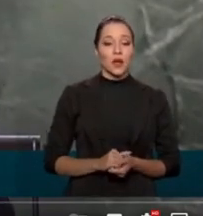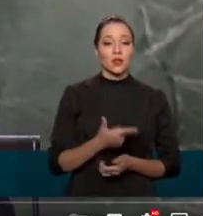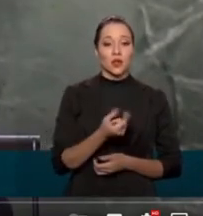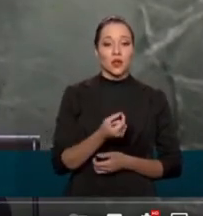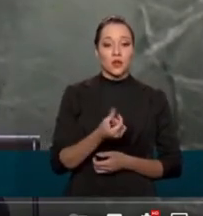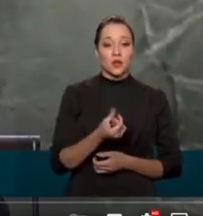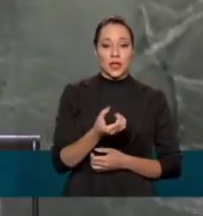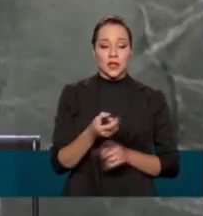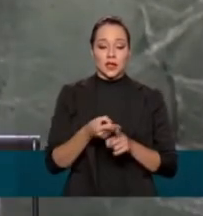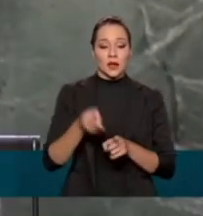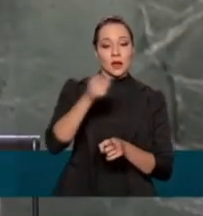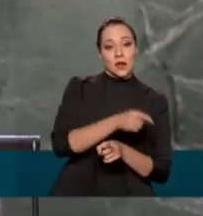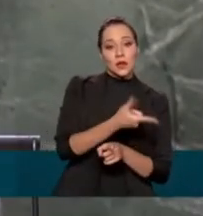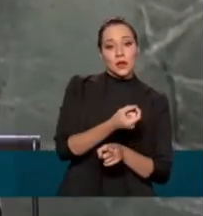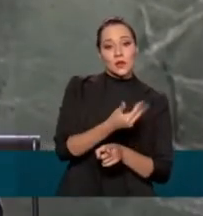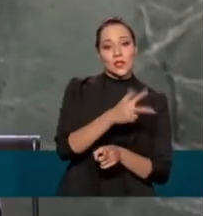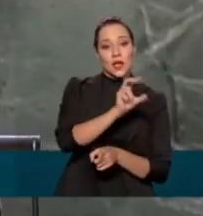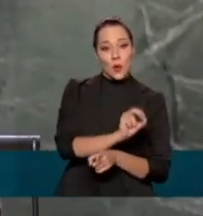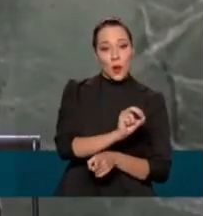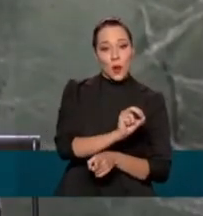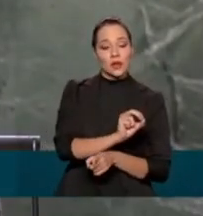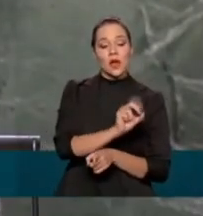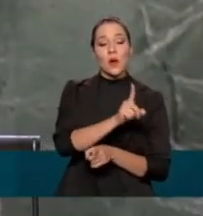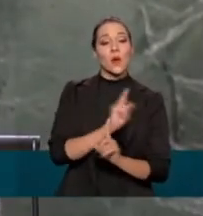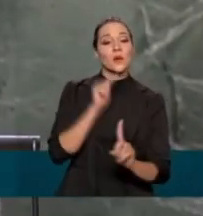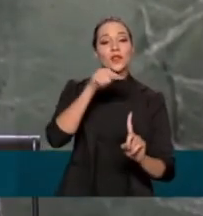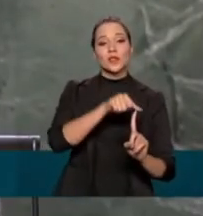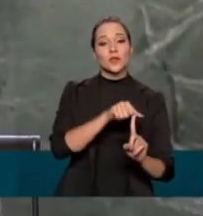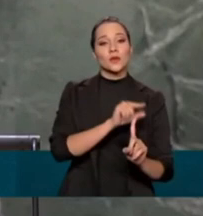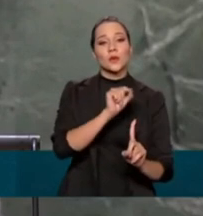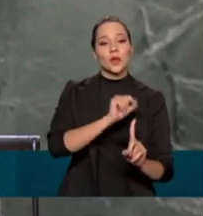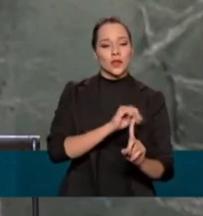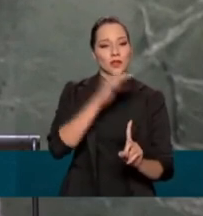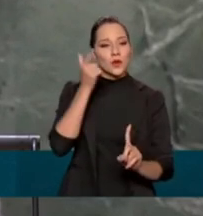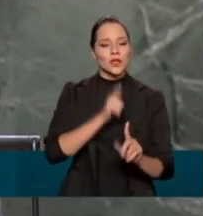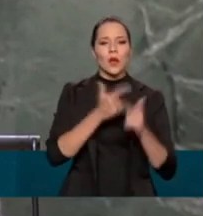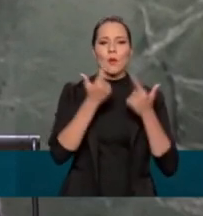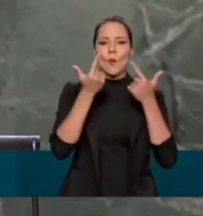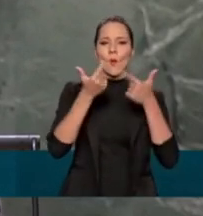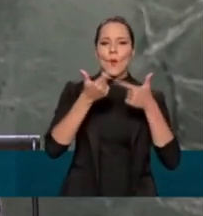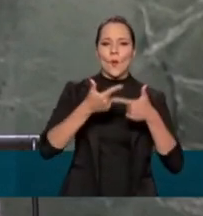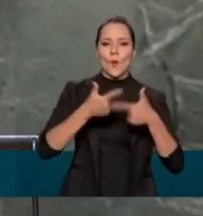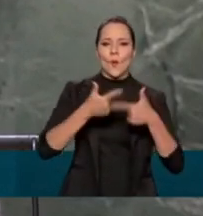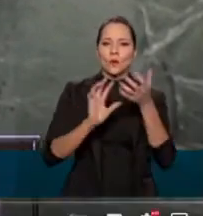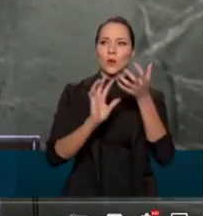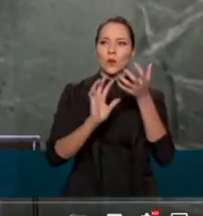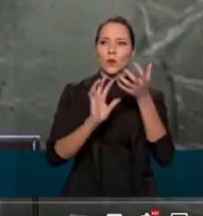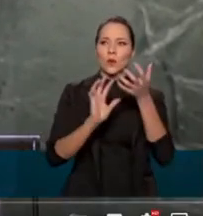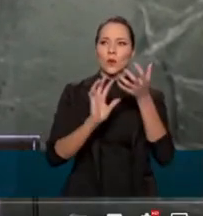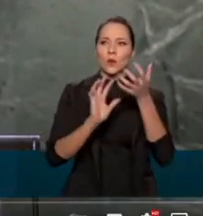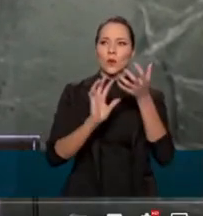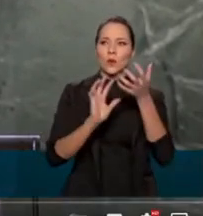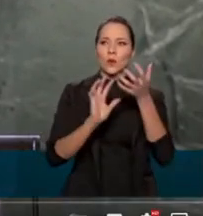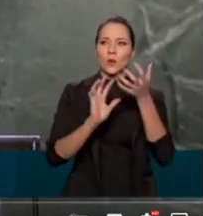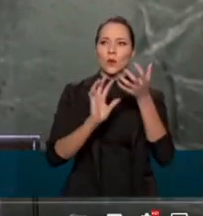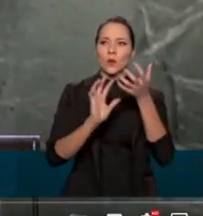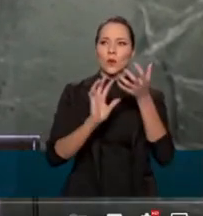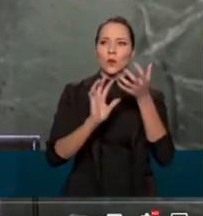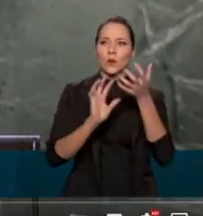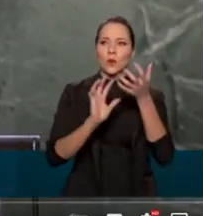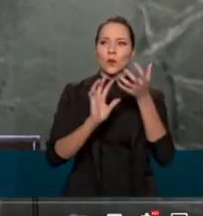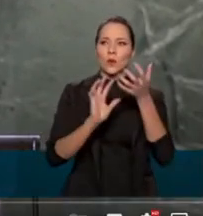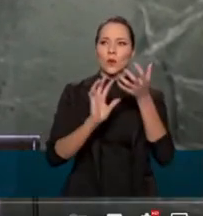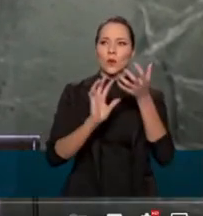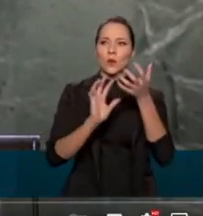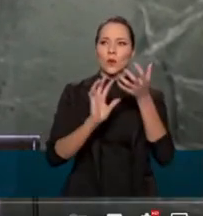2060 para 2050 objetivo de alcançar a neutralidade climática tudo bem a